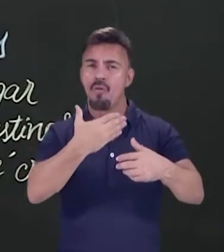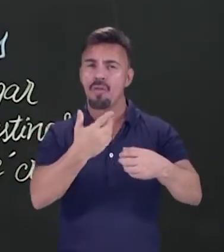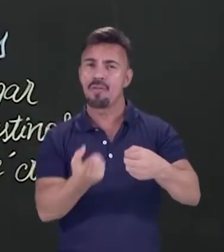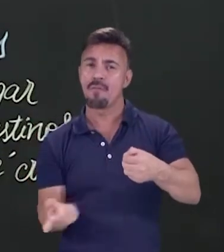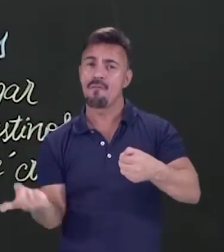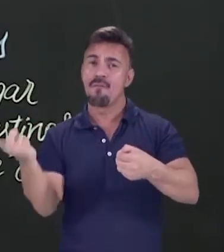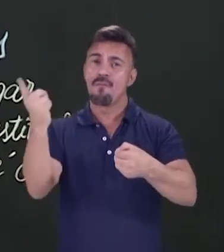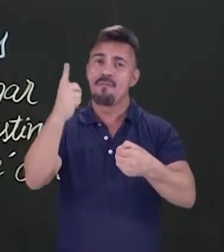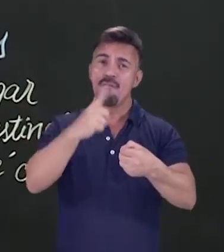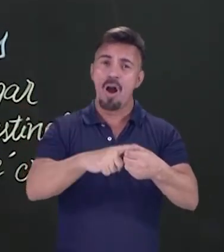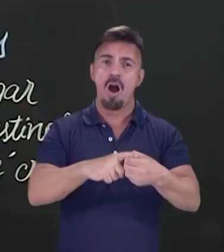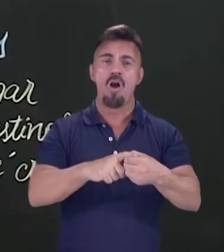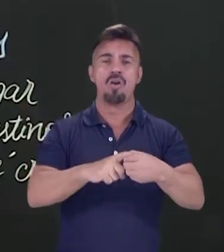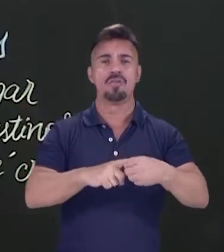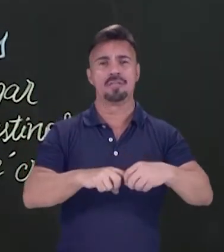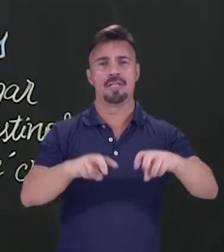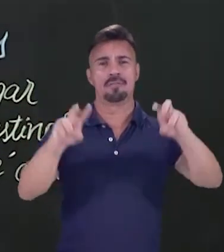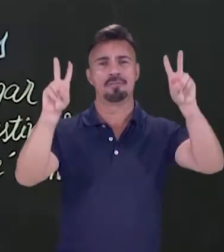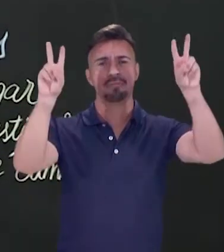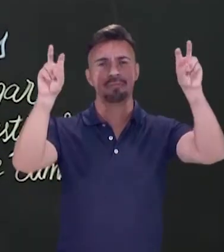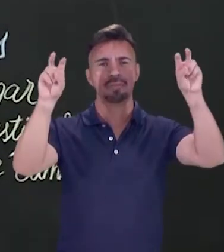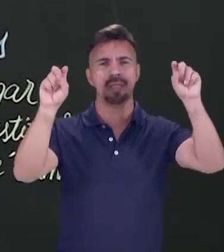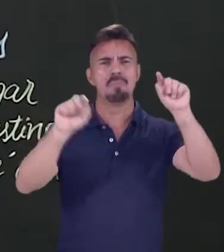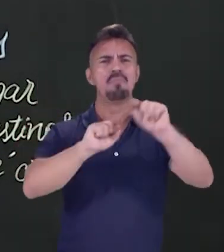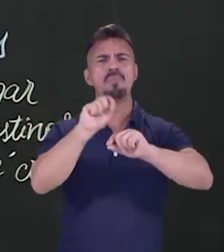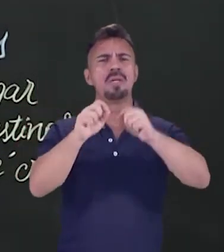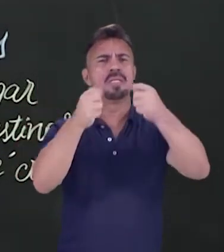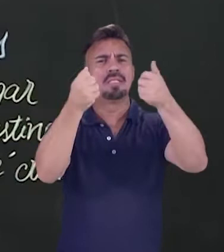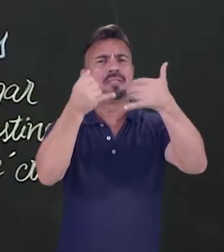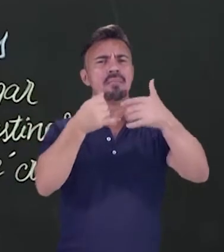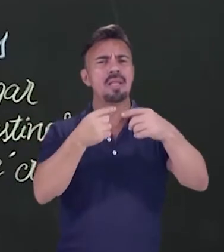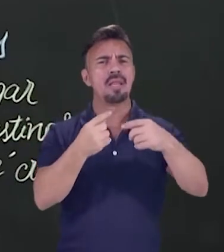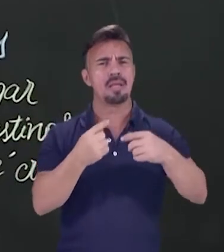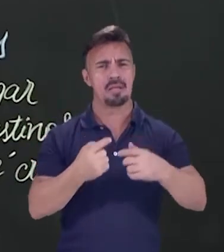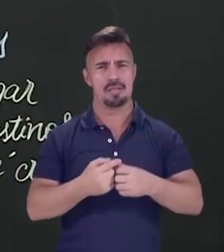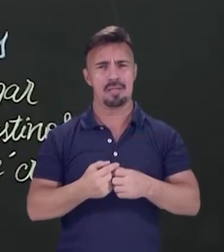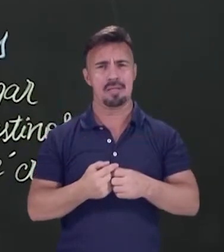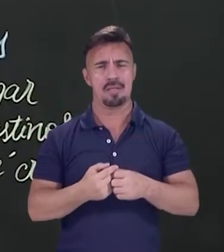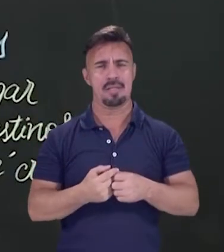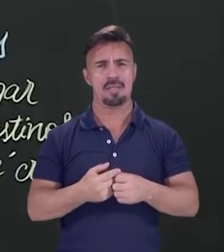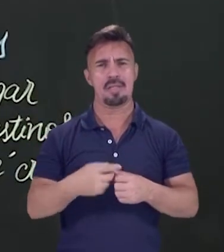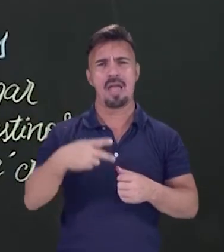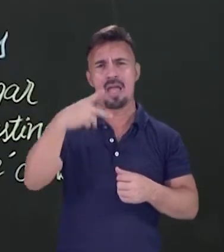tem que retomar na conclusão todas as ideias que foram ditas anteriormente, de uma maneira muito lógica,